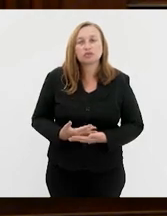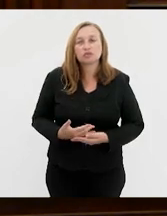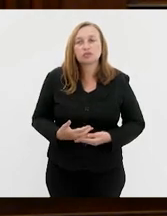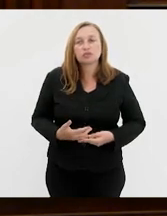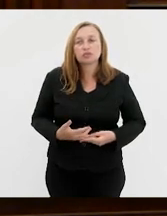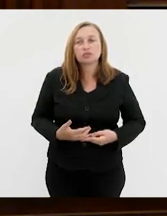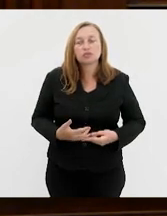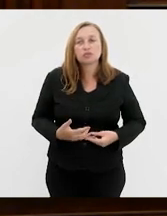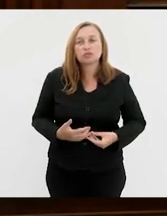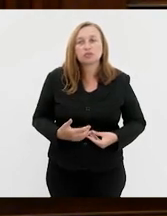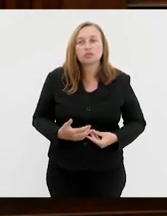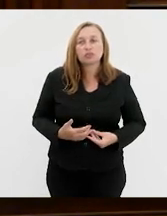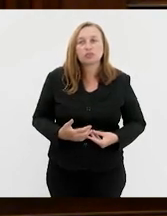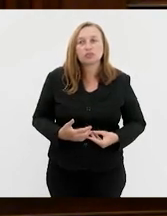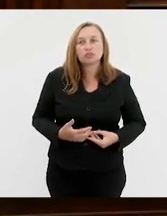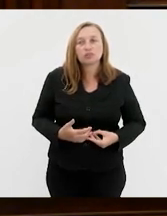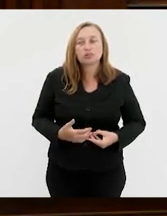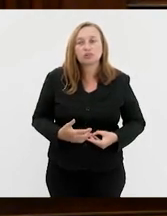os...